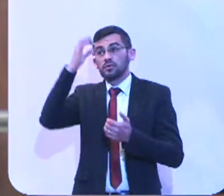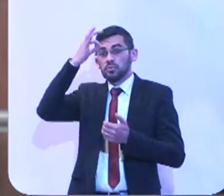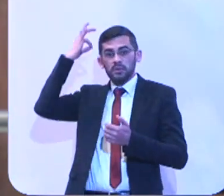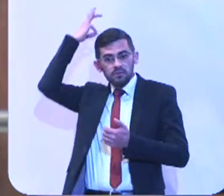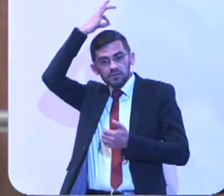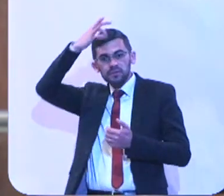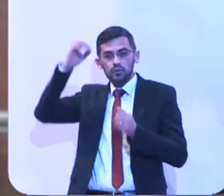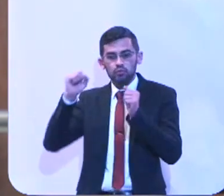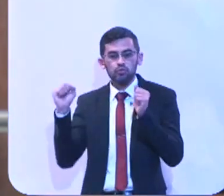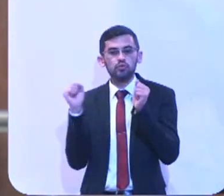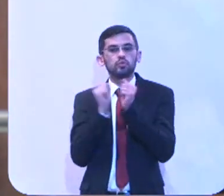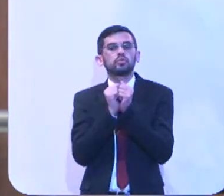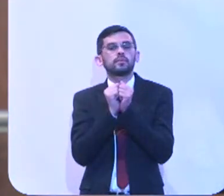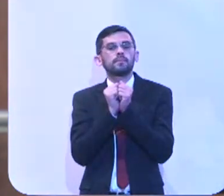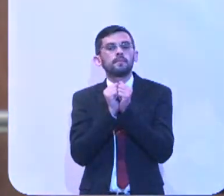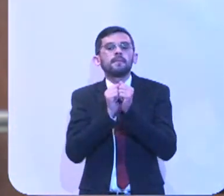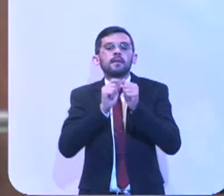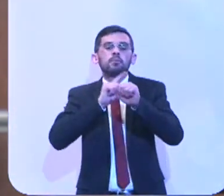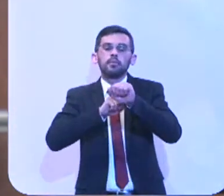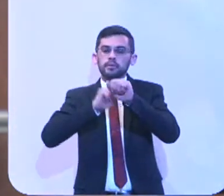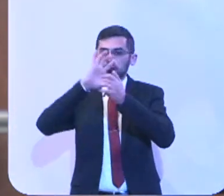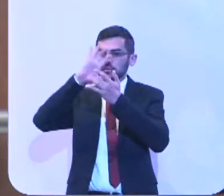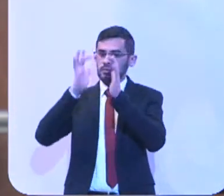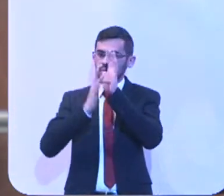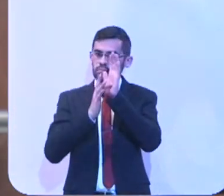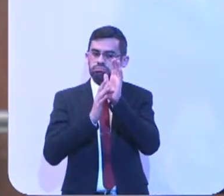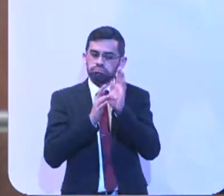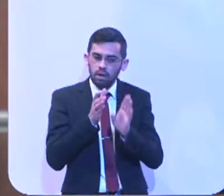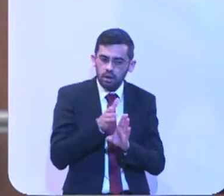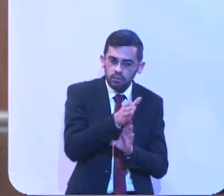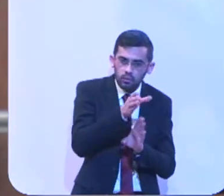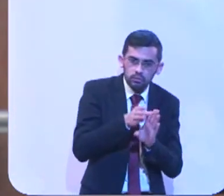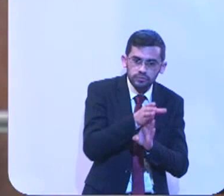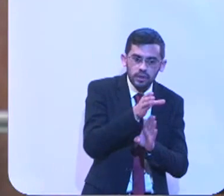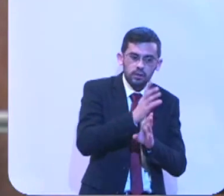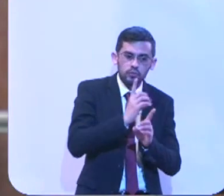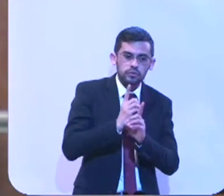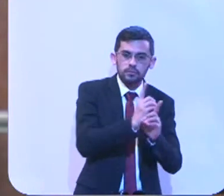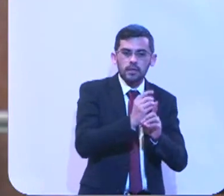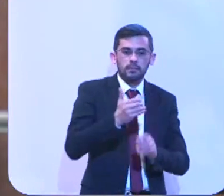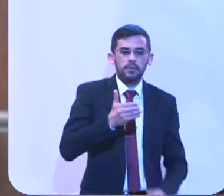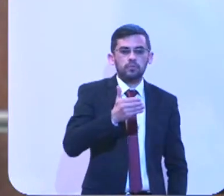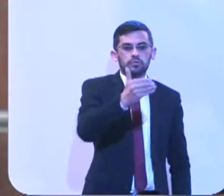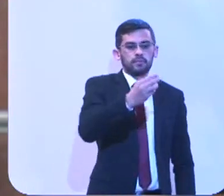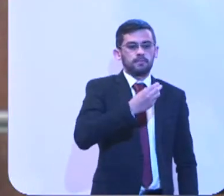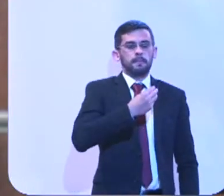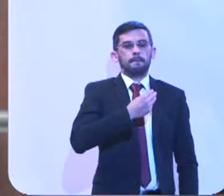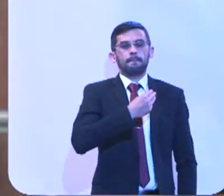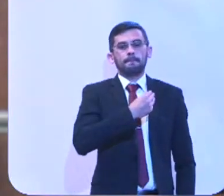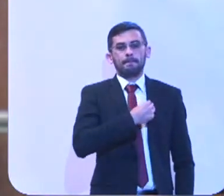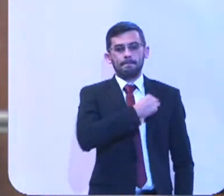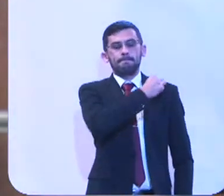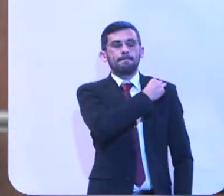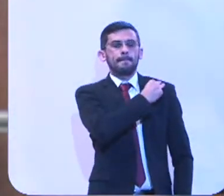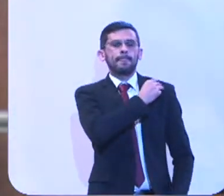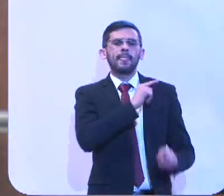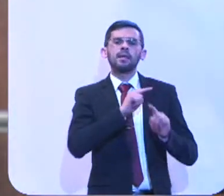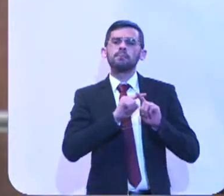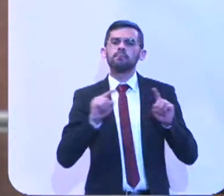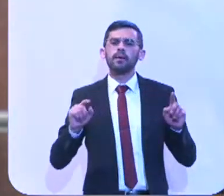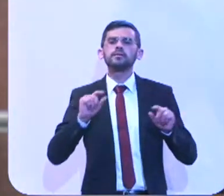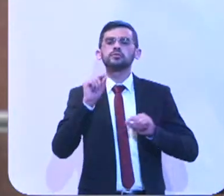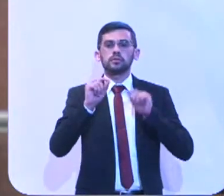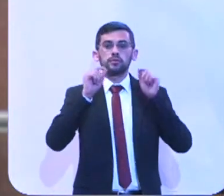Quando Jesus prepara os discípulos para continuarem o seu ministério, é interessante que